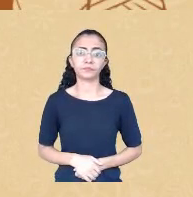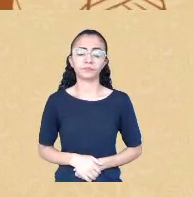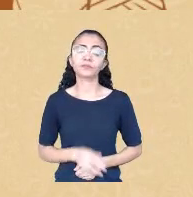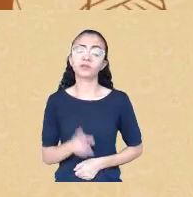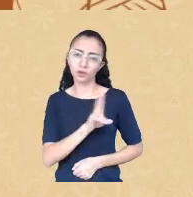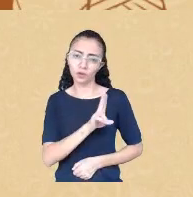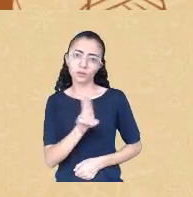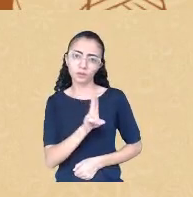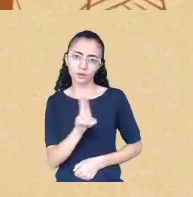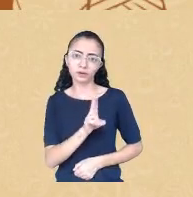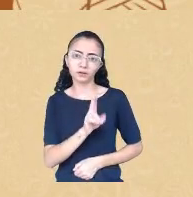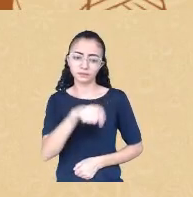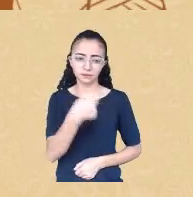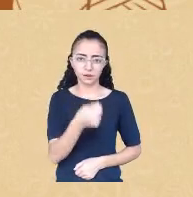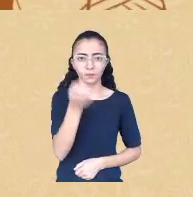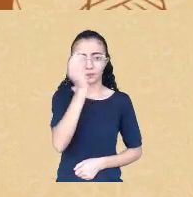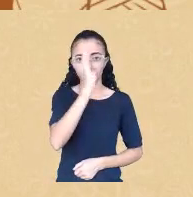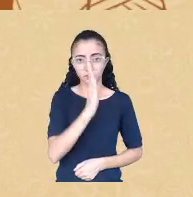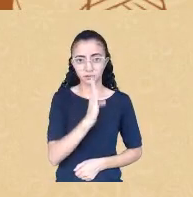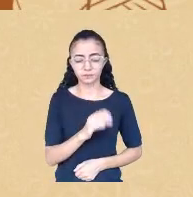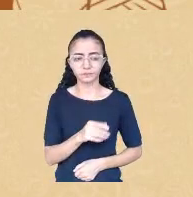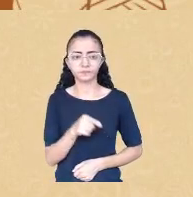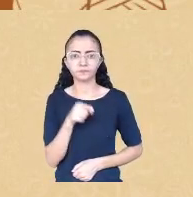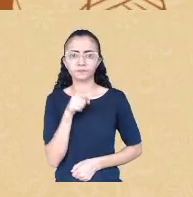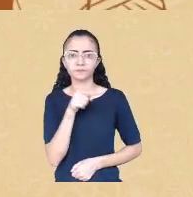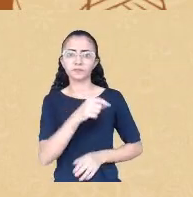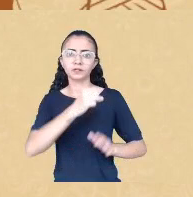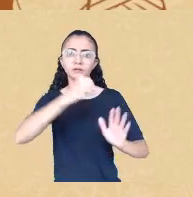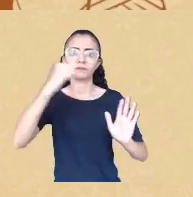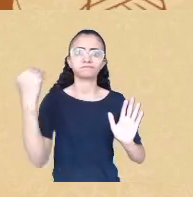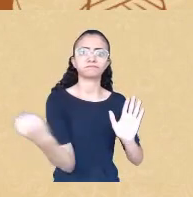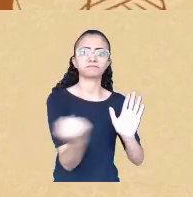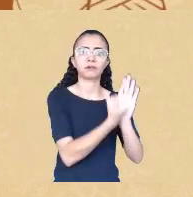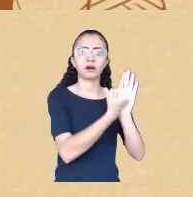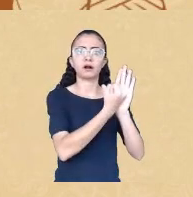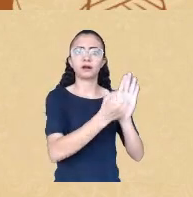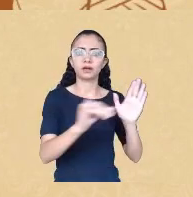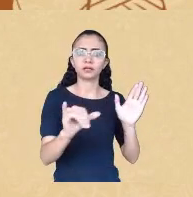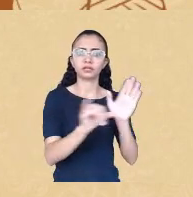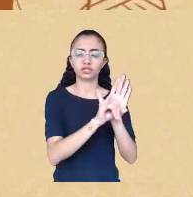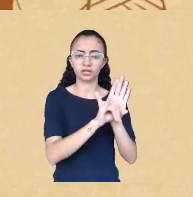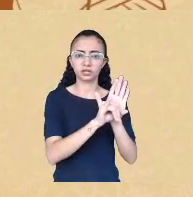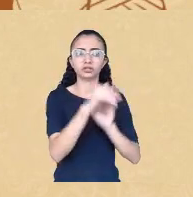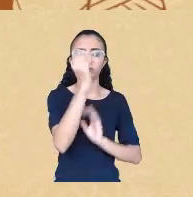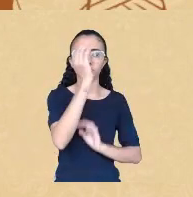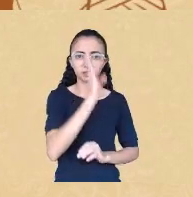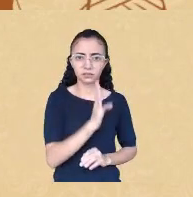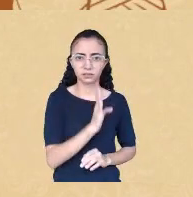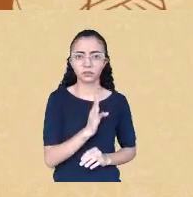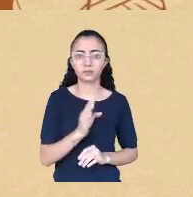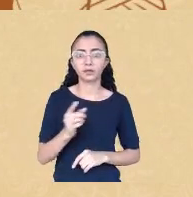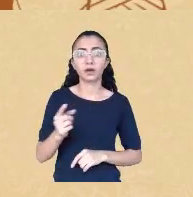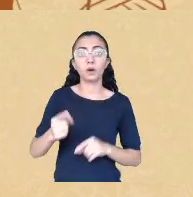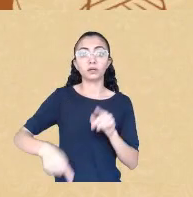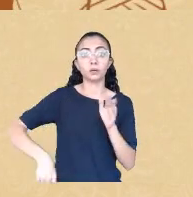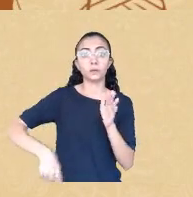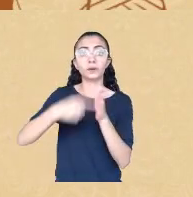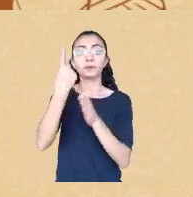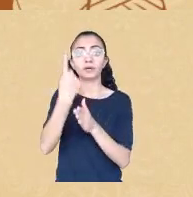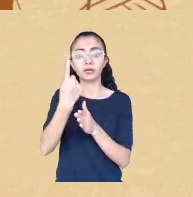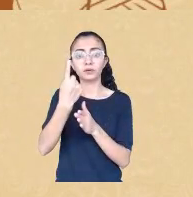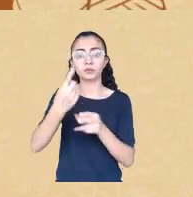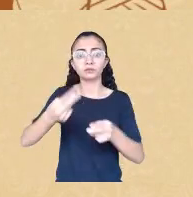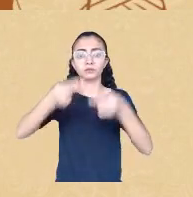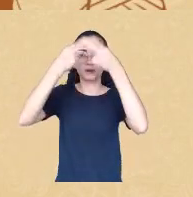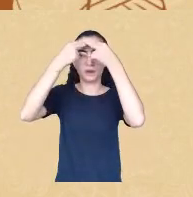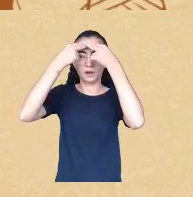Então, esse Brasil vai estar marcado, essa identidade Brasil, com esse primeiro grande trauma, que é o extermínio, que é o genocídio, de